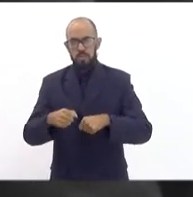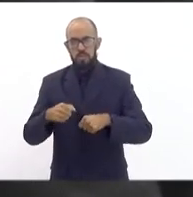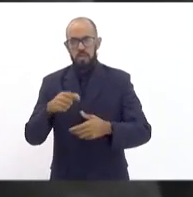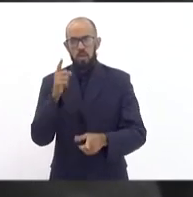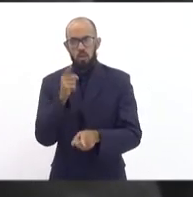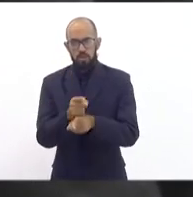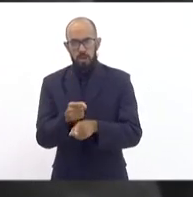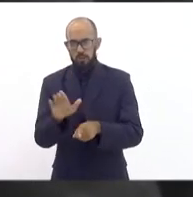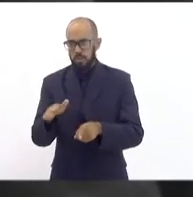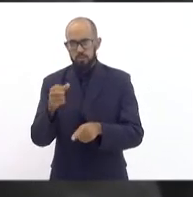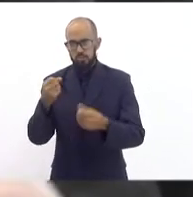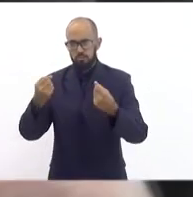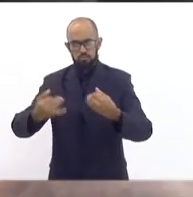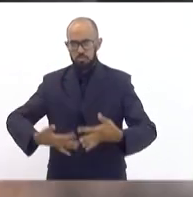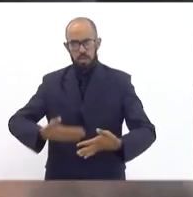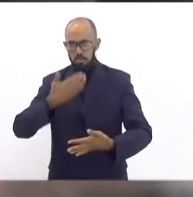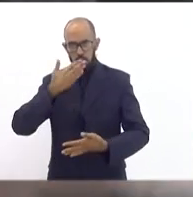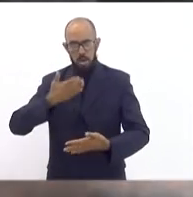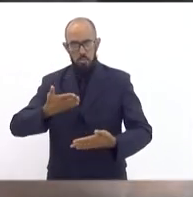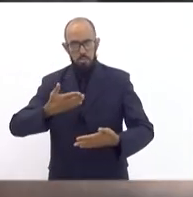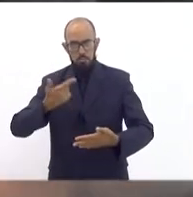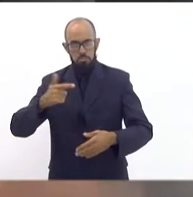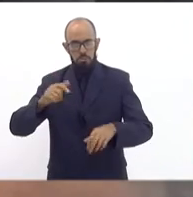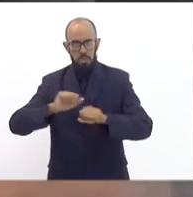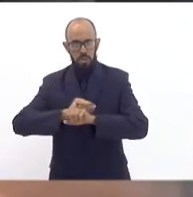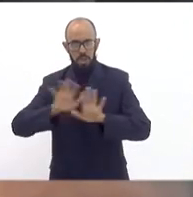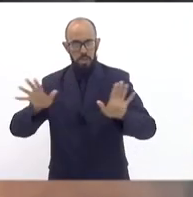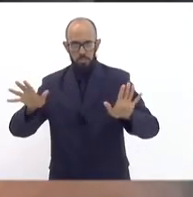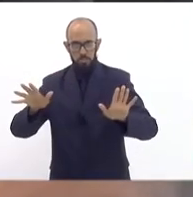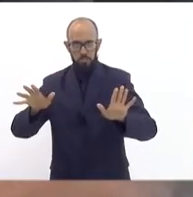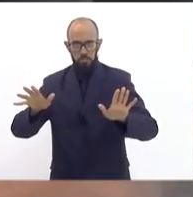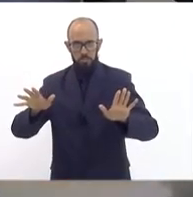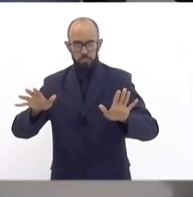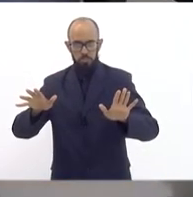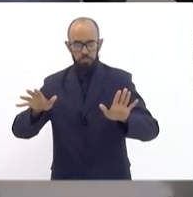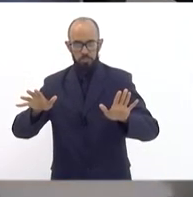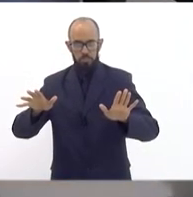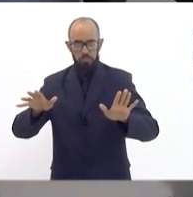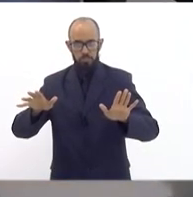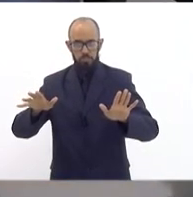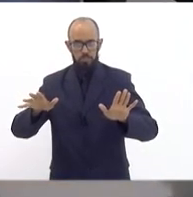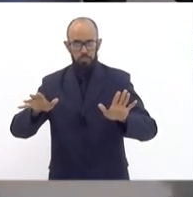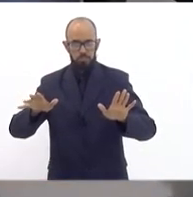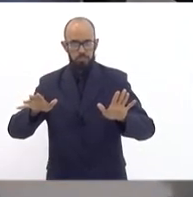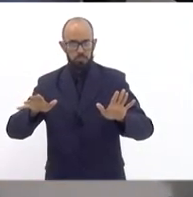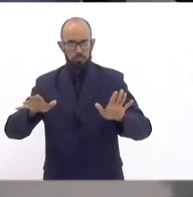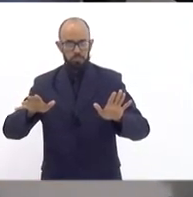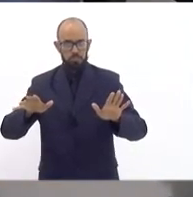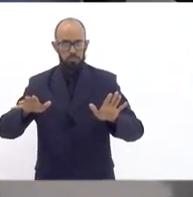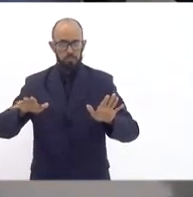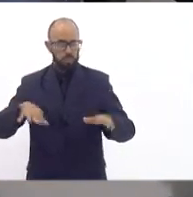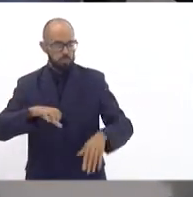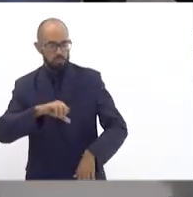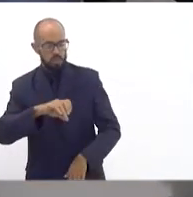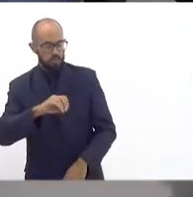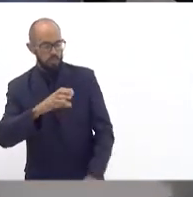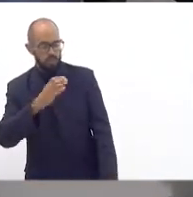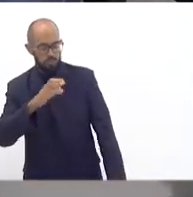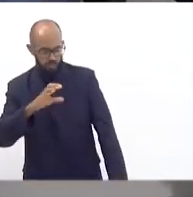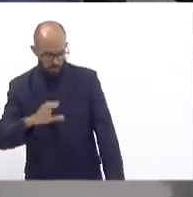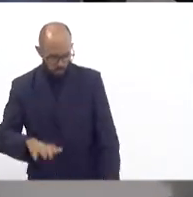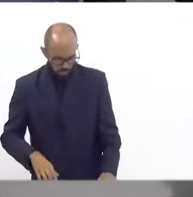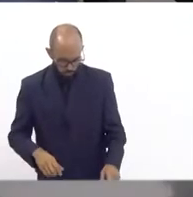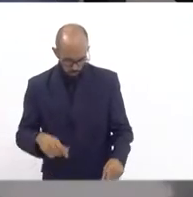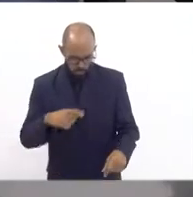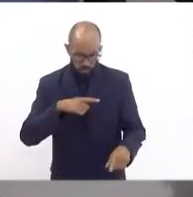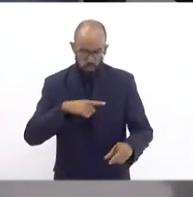qual é a solução. Não. Não fica claro, portanto, que será sob a forma de um subsídio. Esses 90 centavos entram numa discussão que